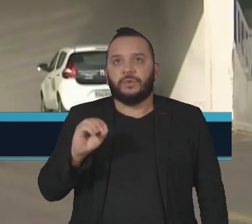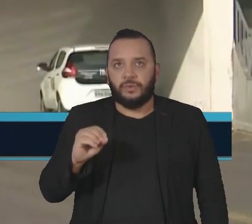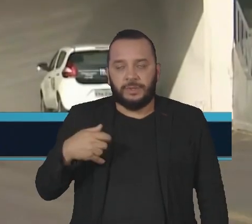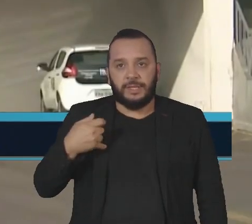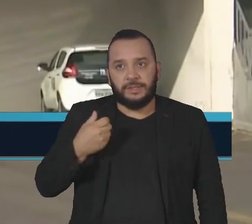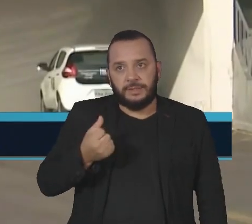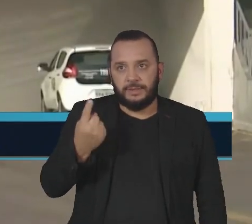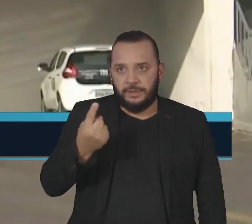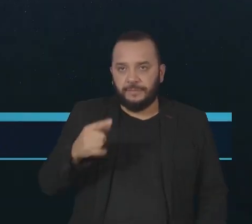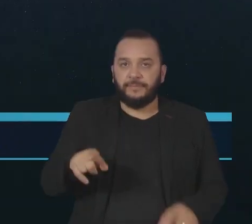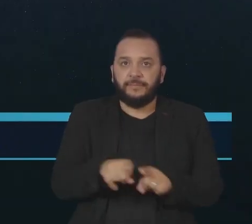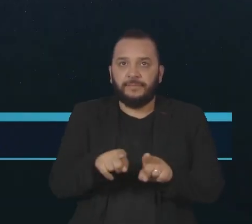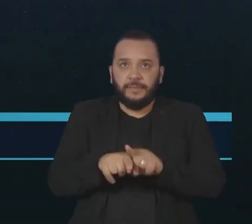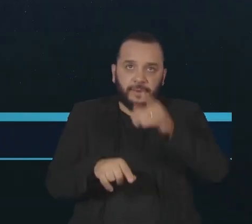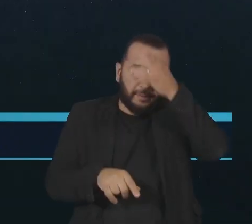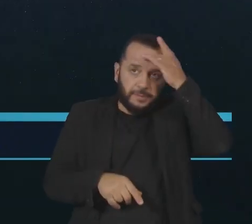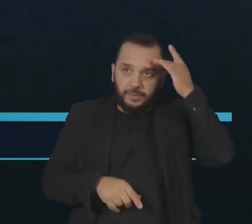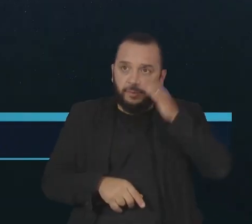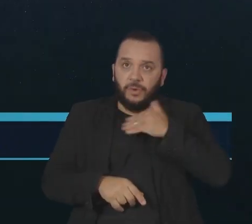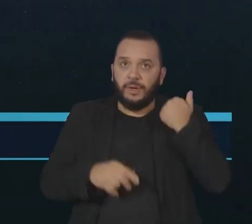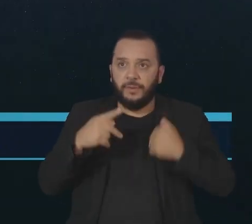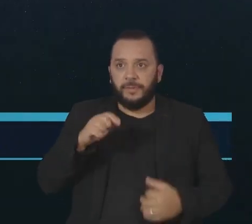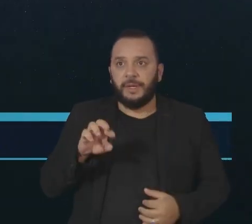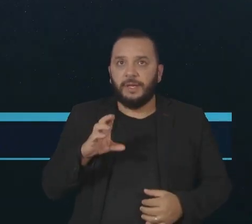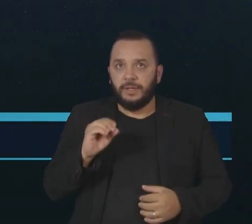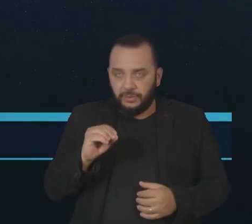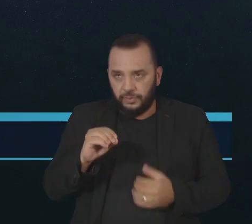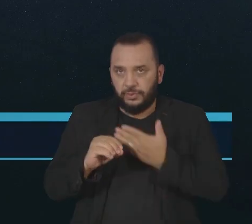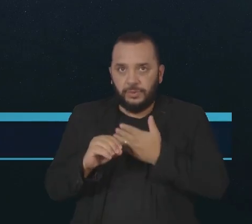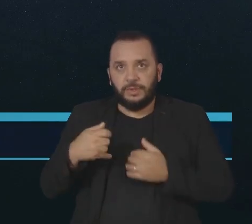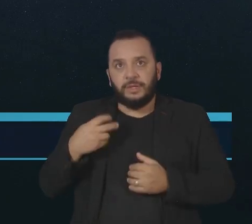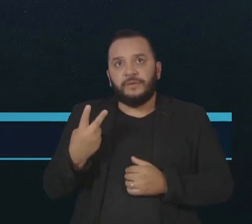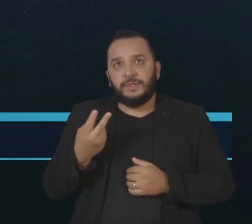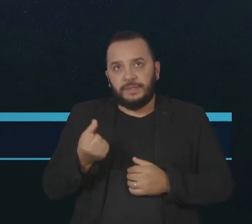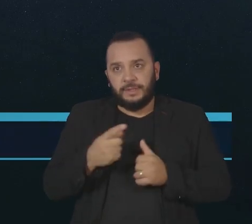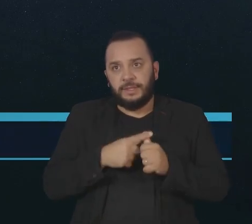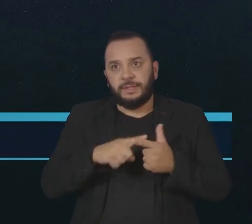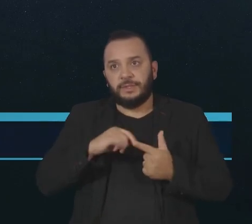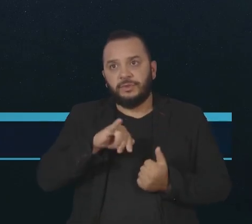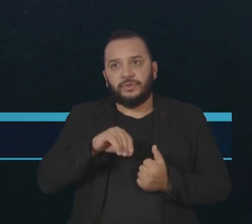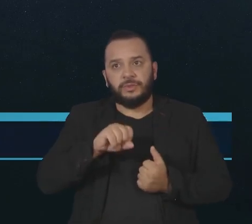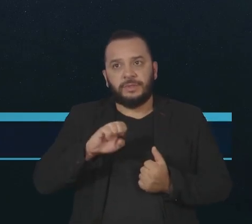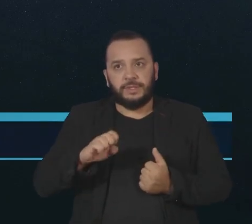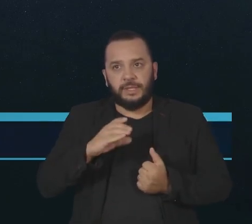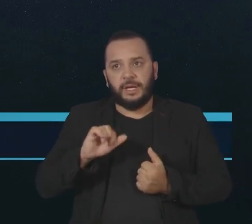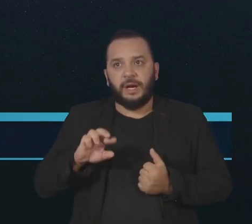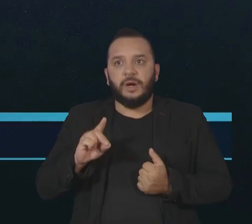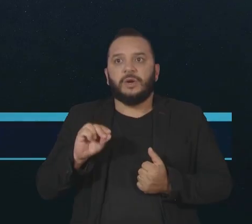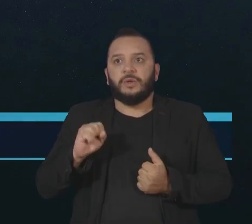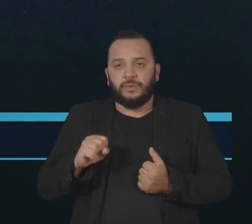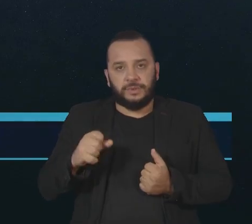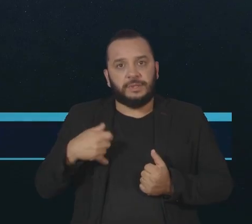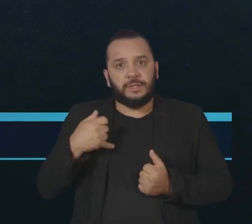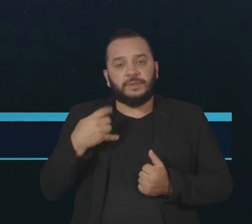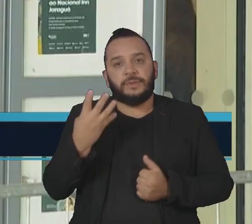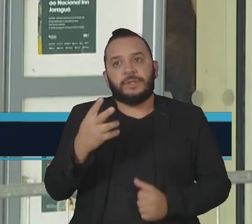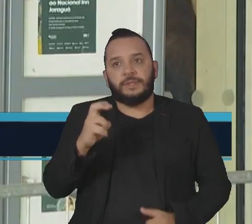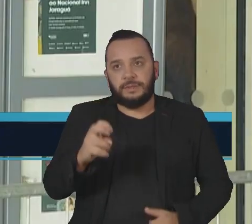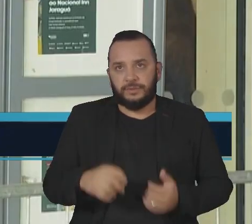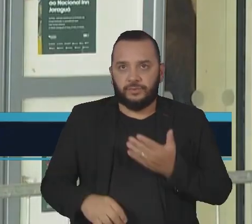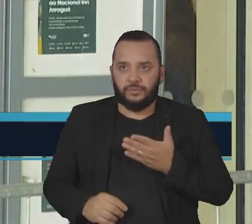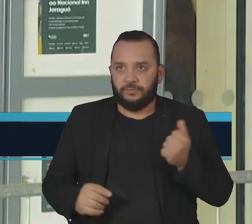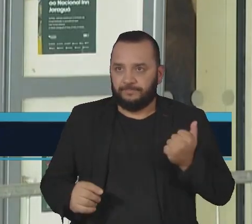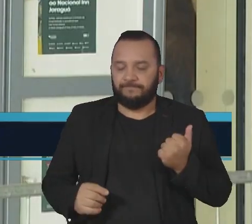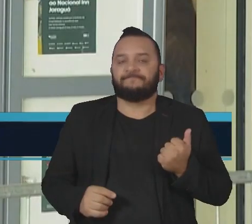dos passageiros Pedro Gabriel do Nascimento, de 26 anos, e José Carlos Copete, de 45 anos.